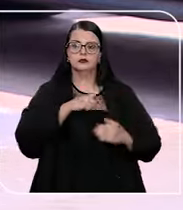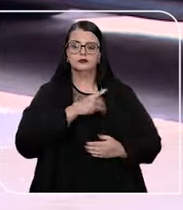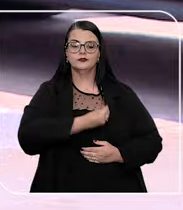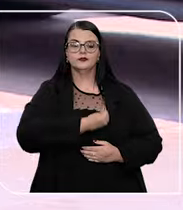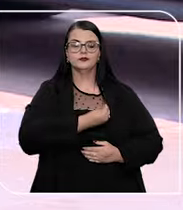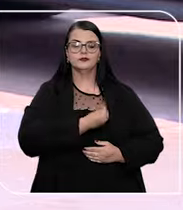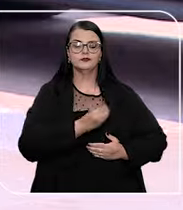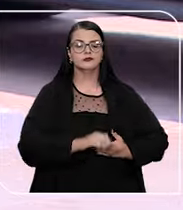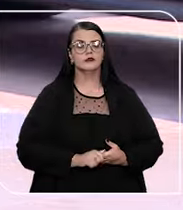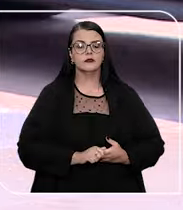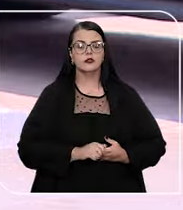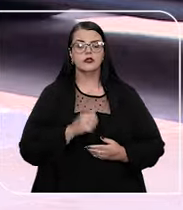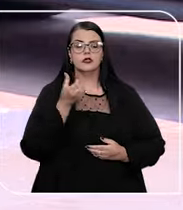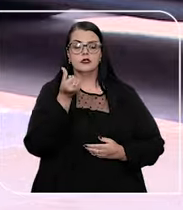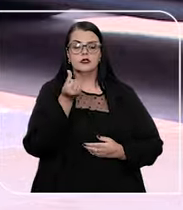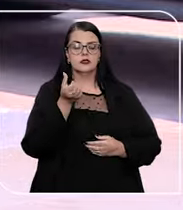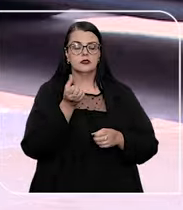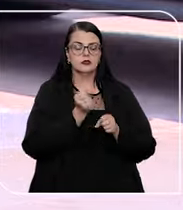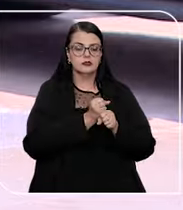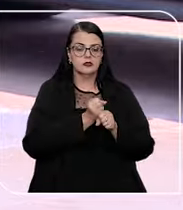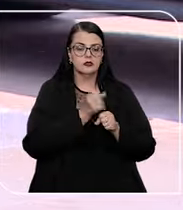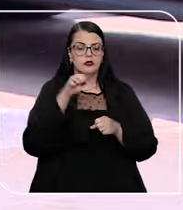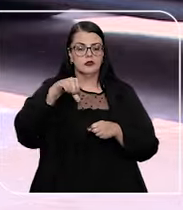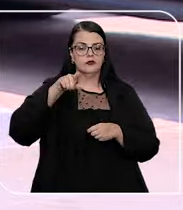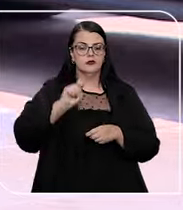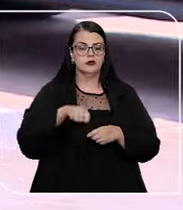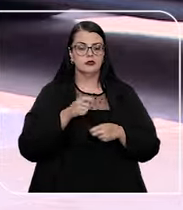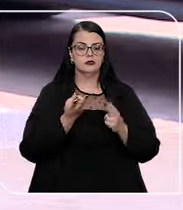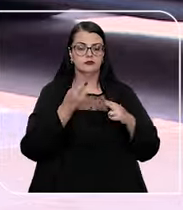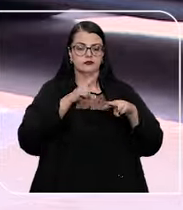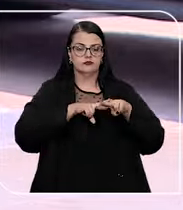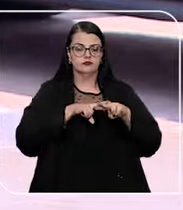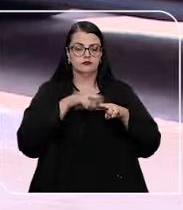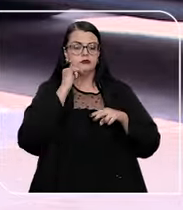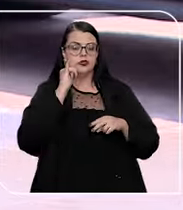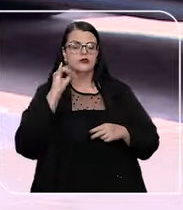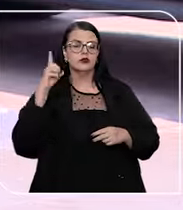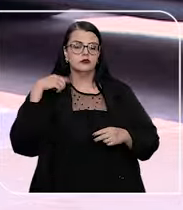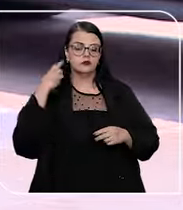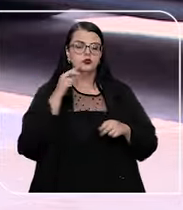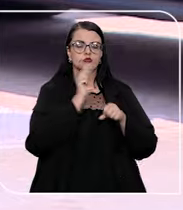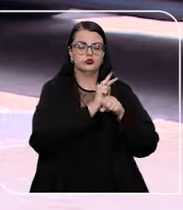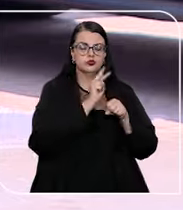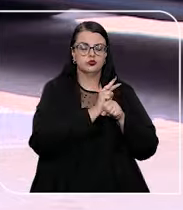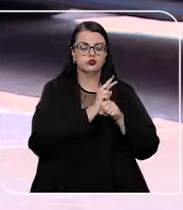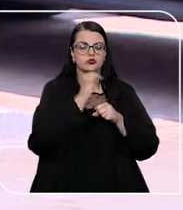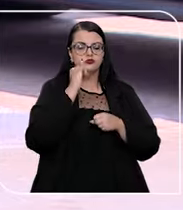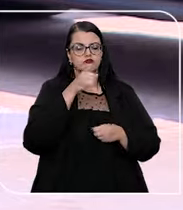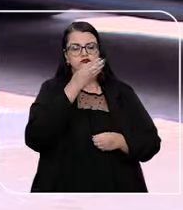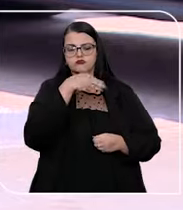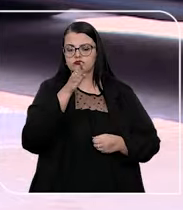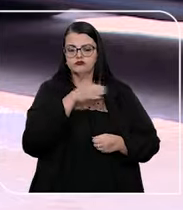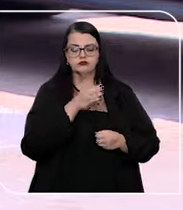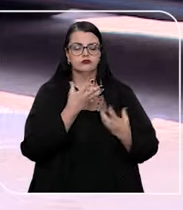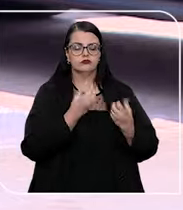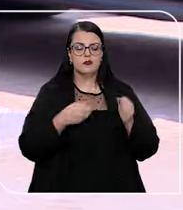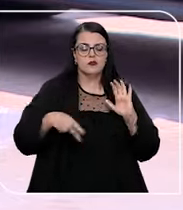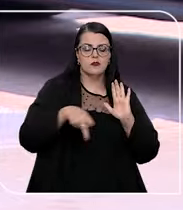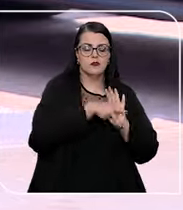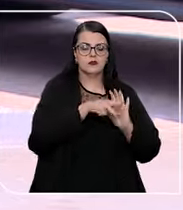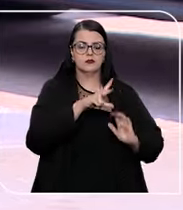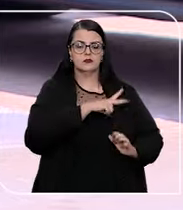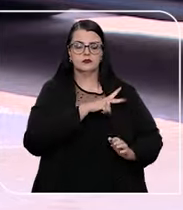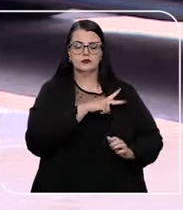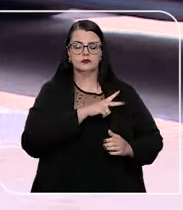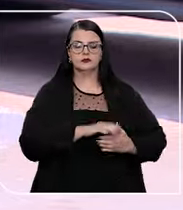em primeiro grau a pena foi de 6 anos e 9 meses de reclusão a defesa Apelou e pediu a desclassificação do delito para posse